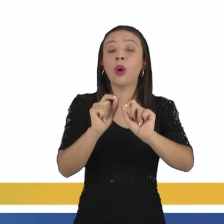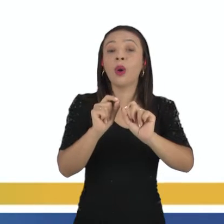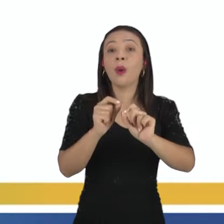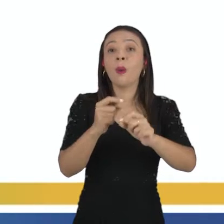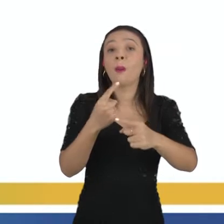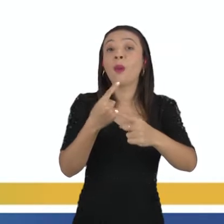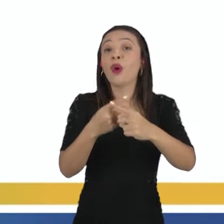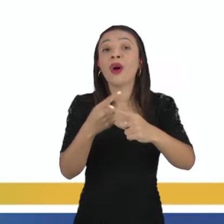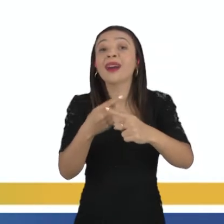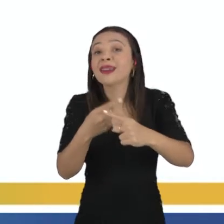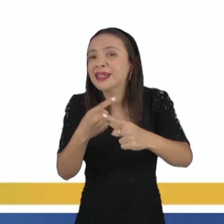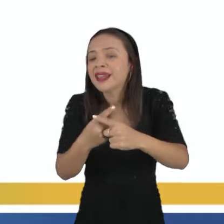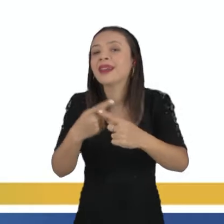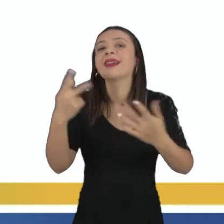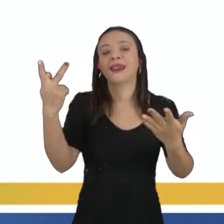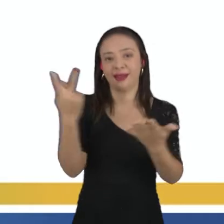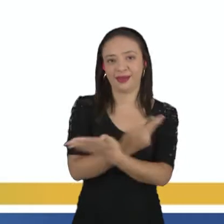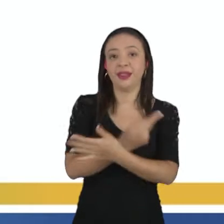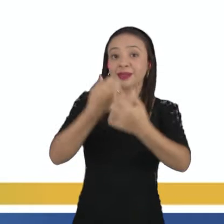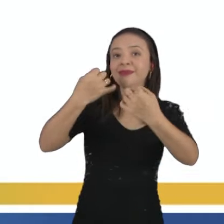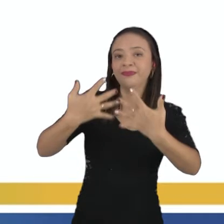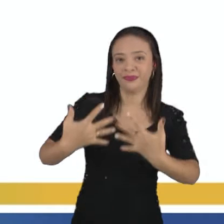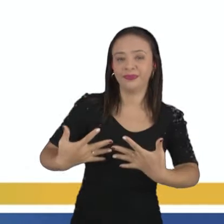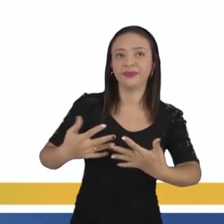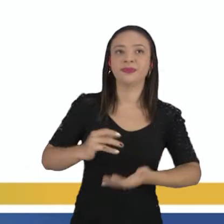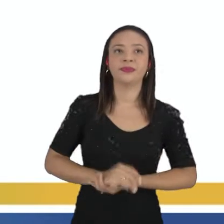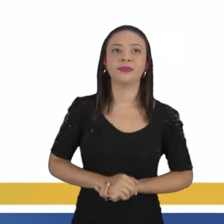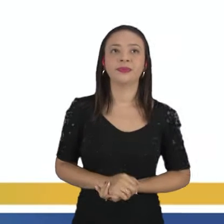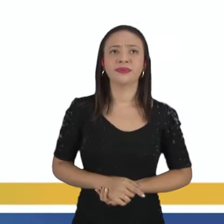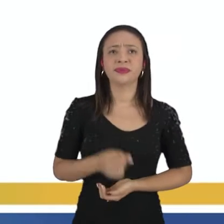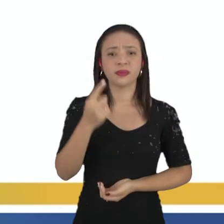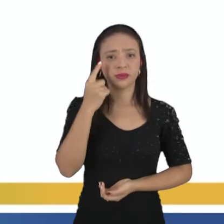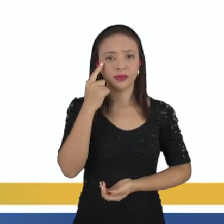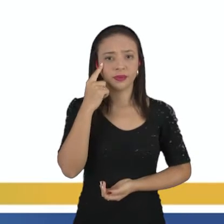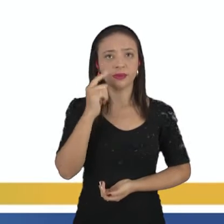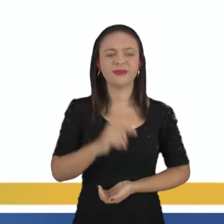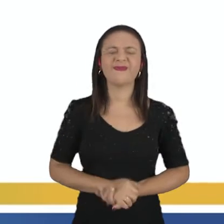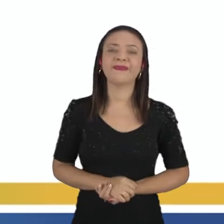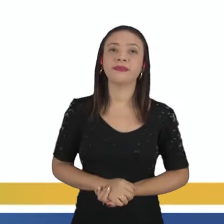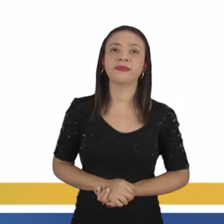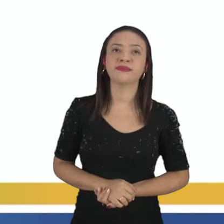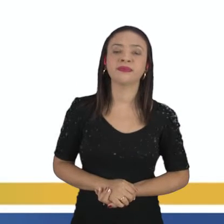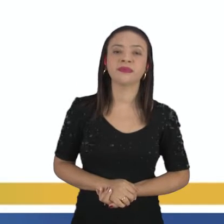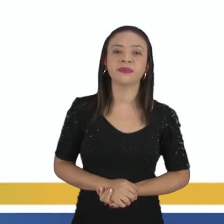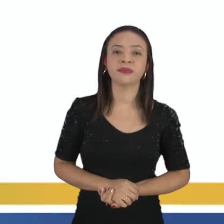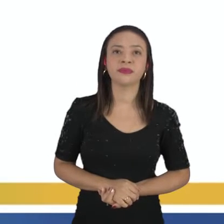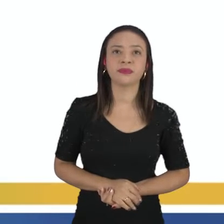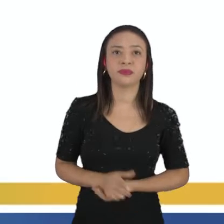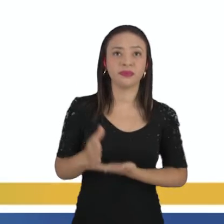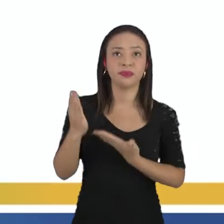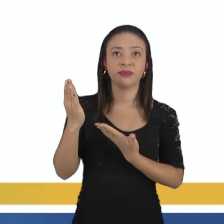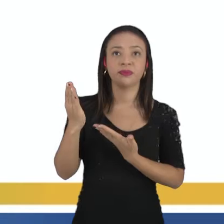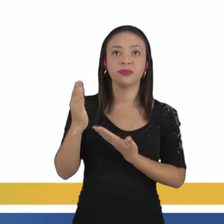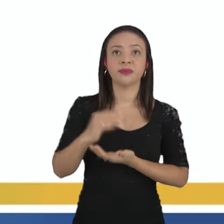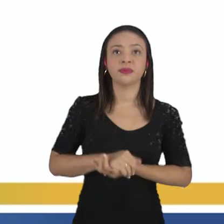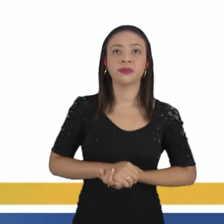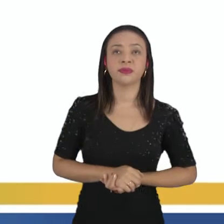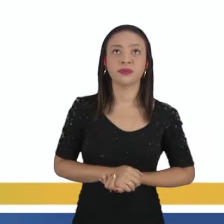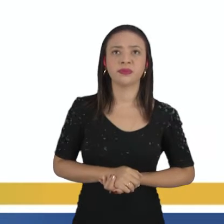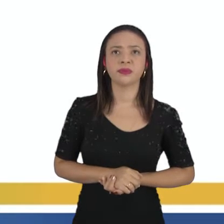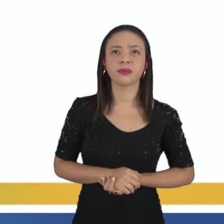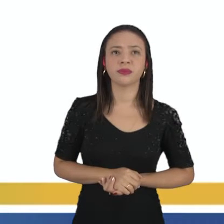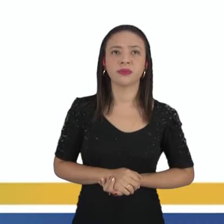algo acontece. Olha os operadores. A fim de que, para que, confito de,